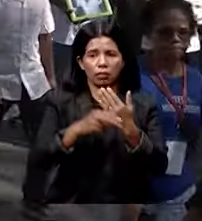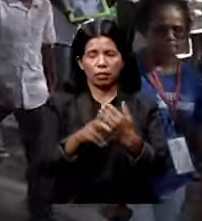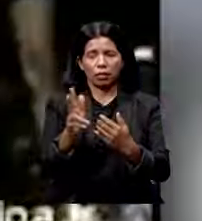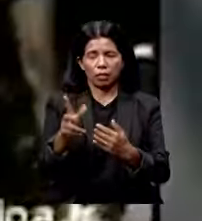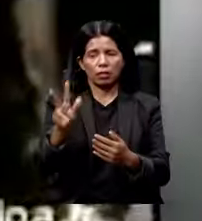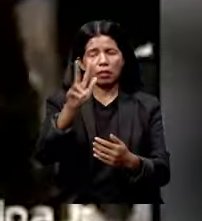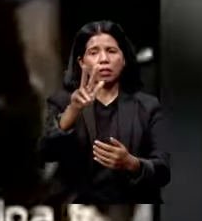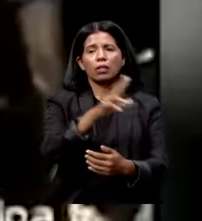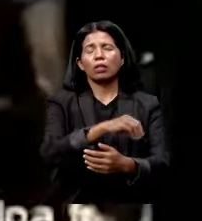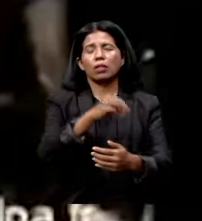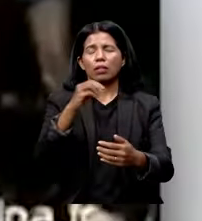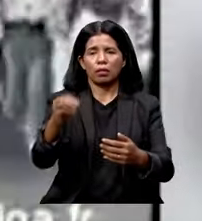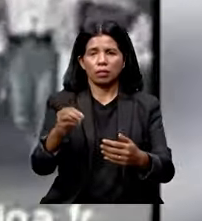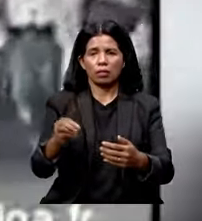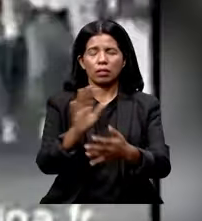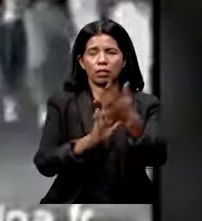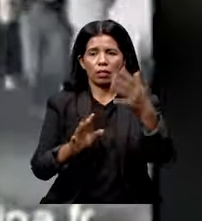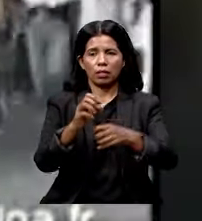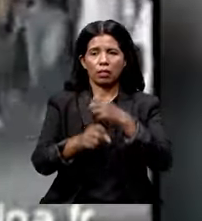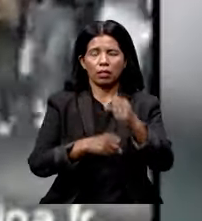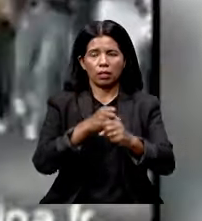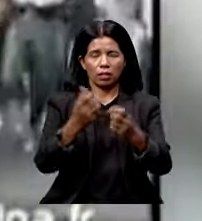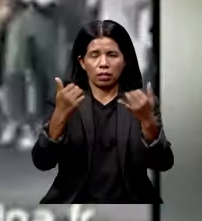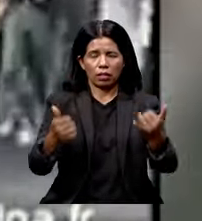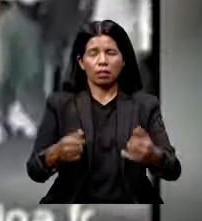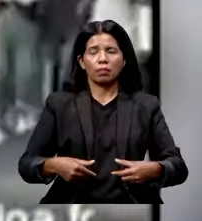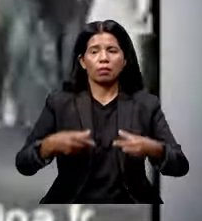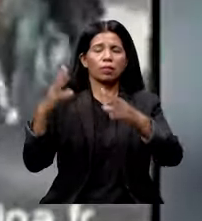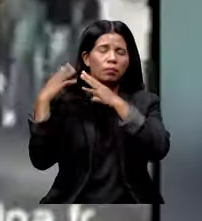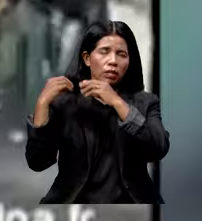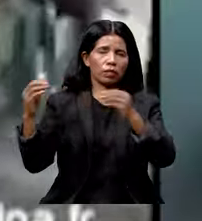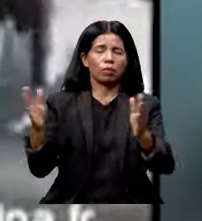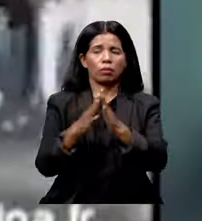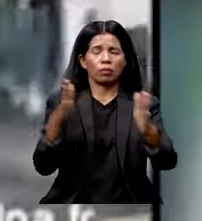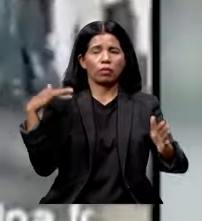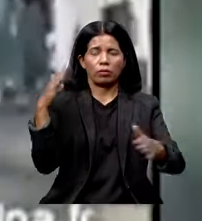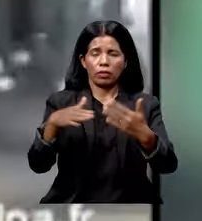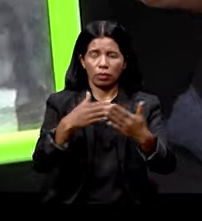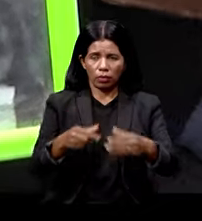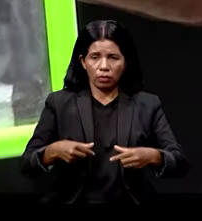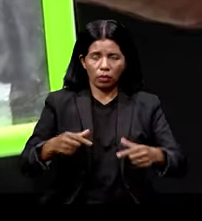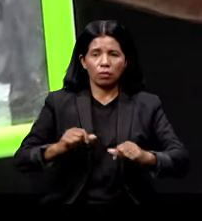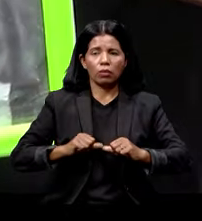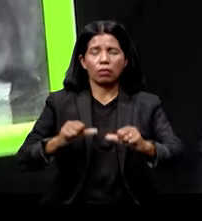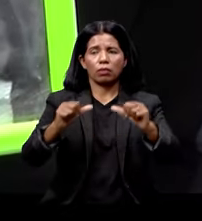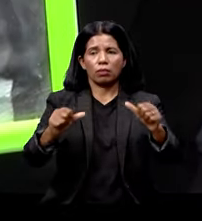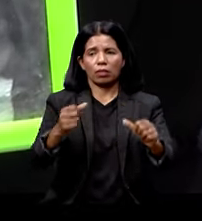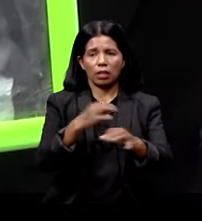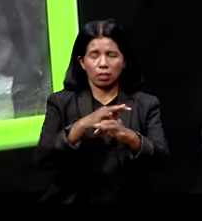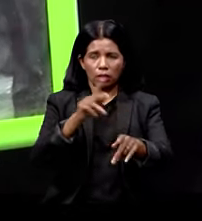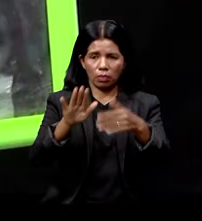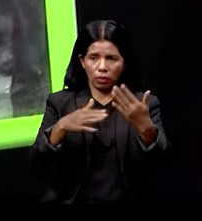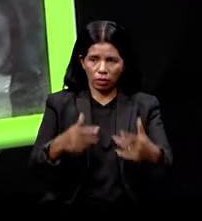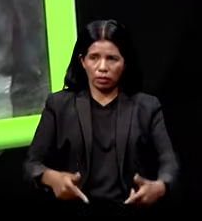no celebração Massacre Santa Cruz, Batinangne Mos, sa esperança bot ba juventude sila, atvo continuidade ba luta ho di hadia povo